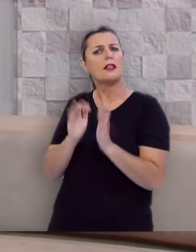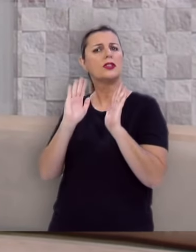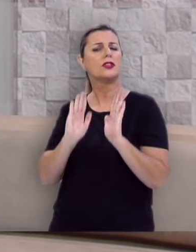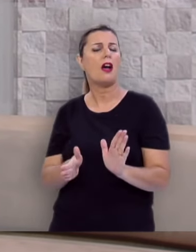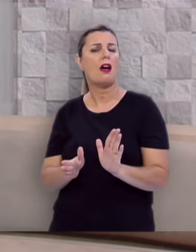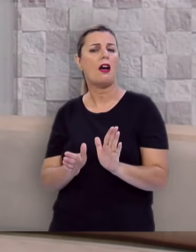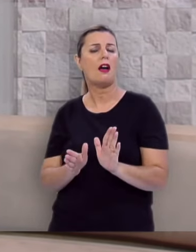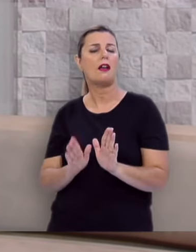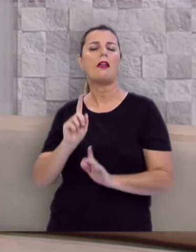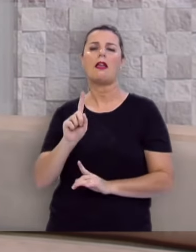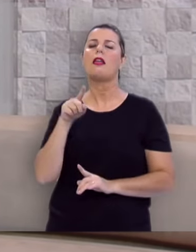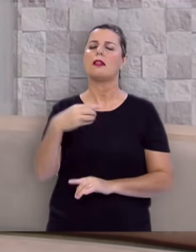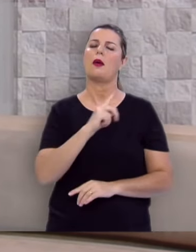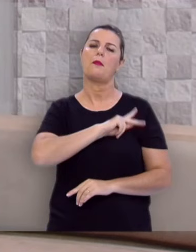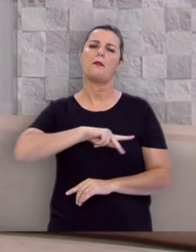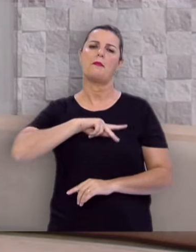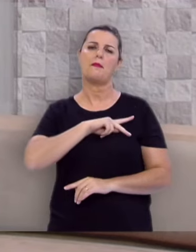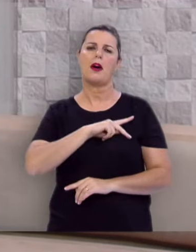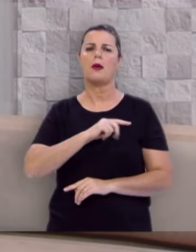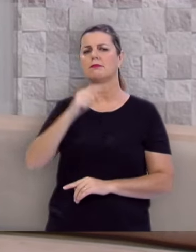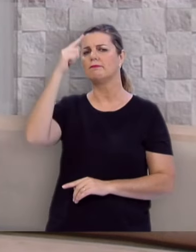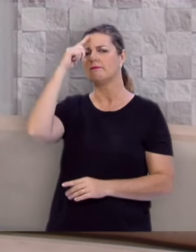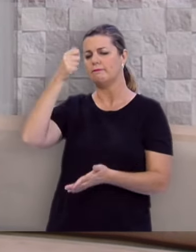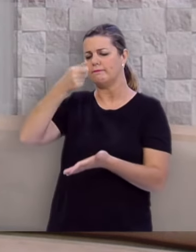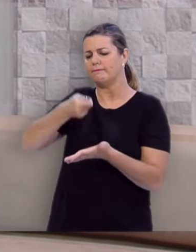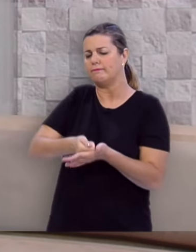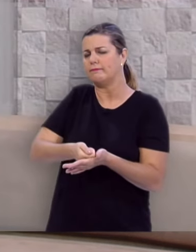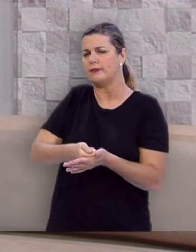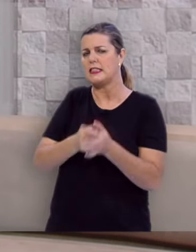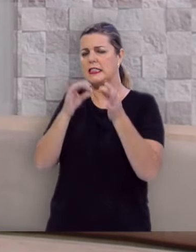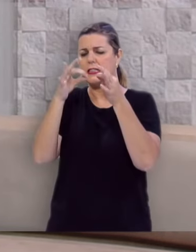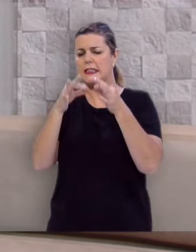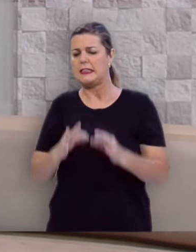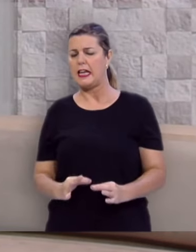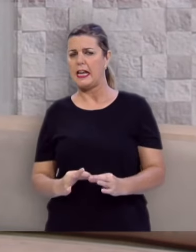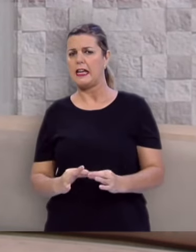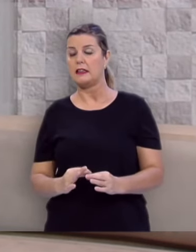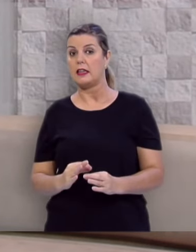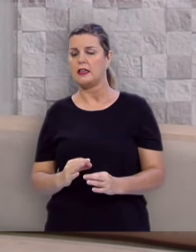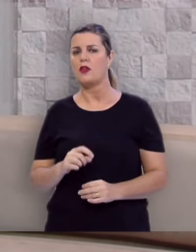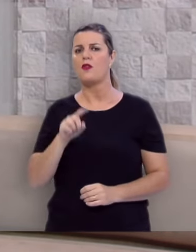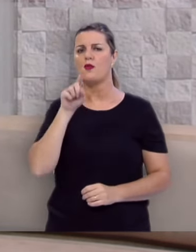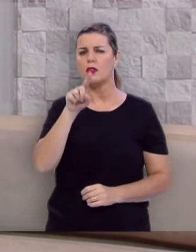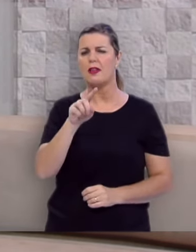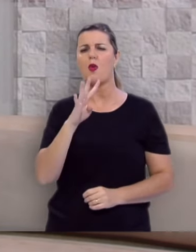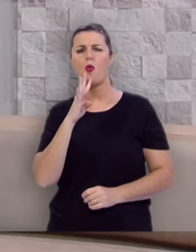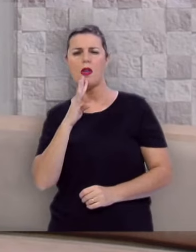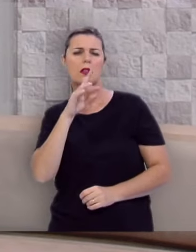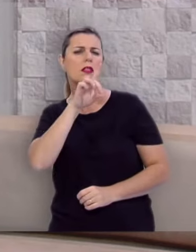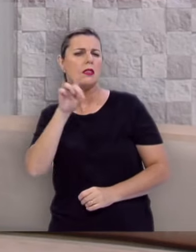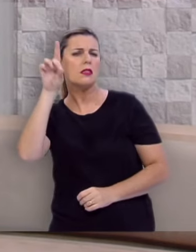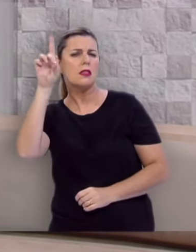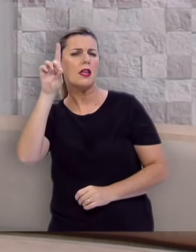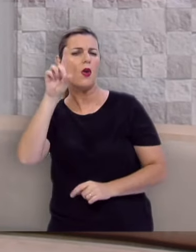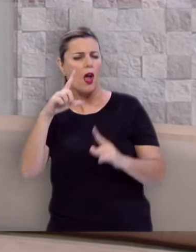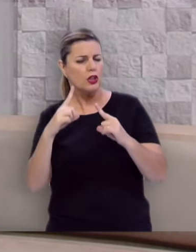decidido. Então, Paulo coloca esta convicção plena e maiúscula de que se você foi conhecido por